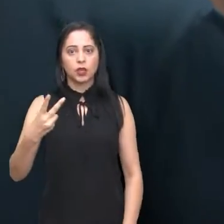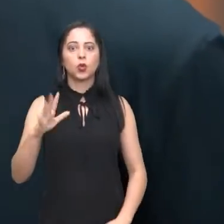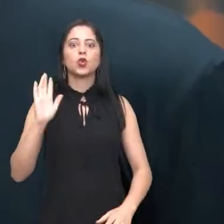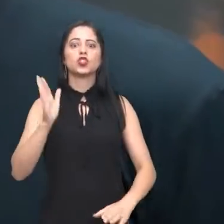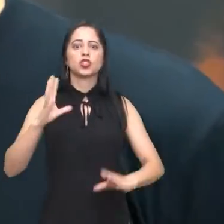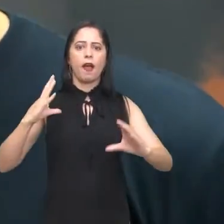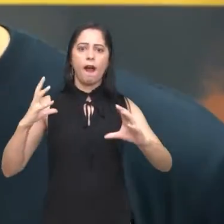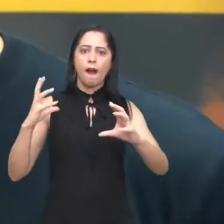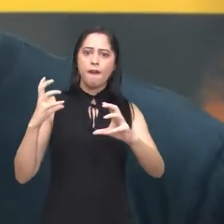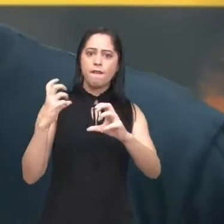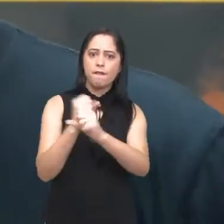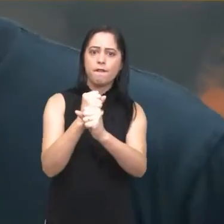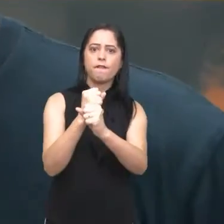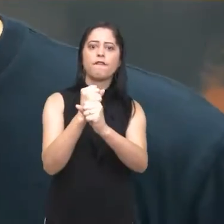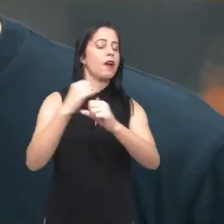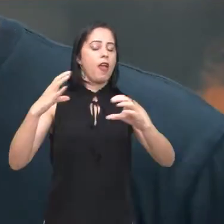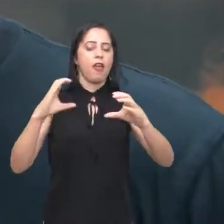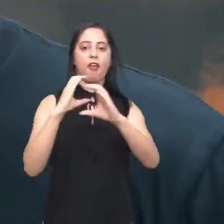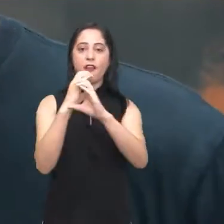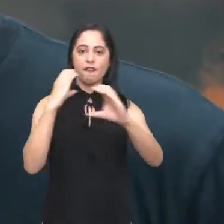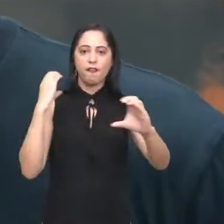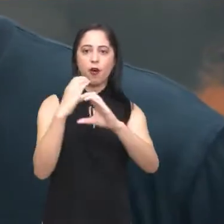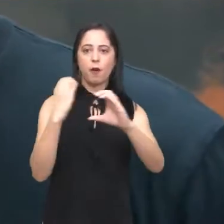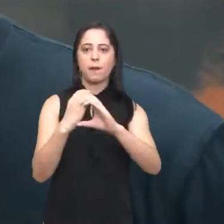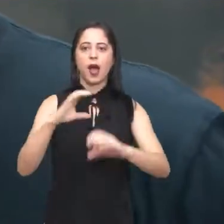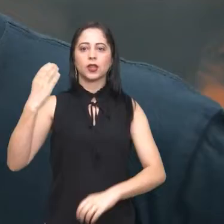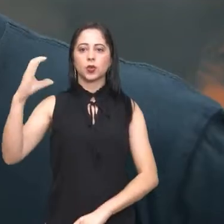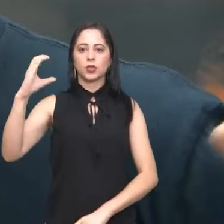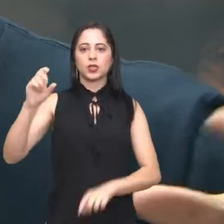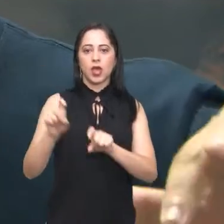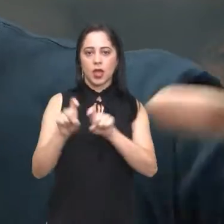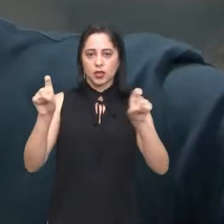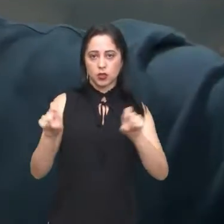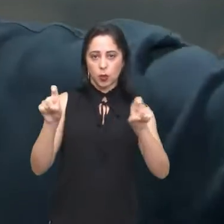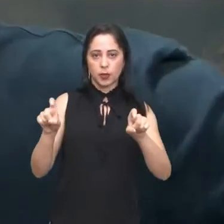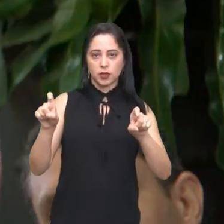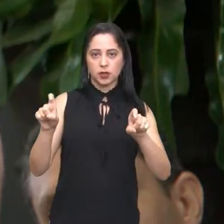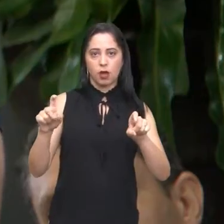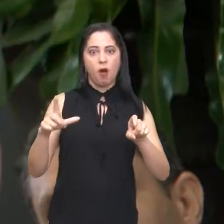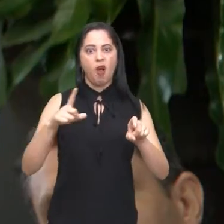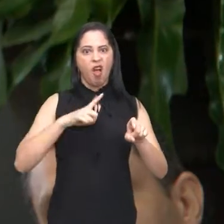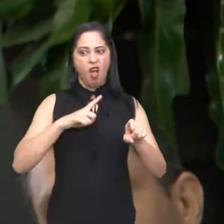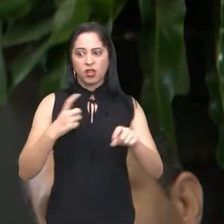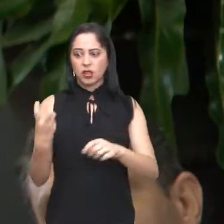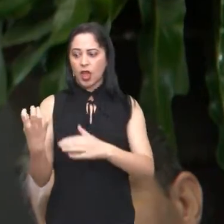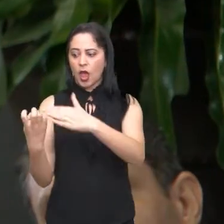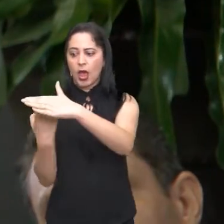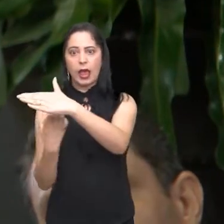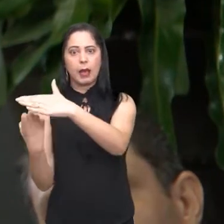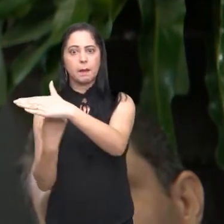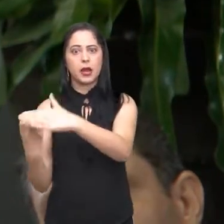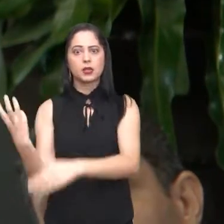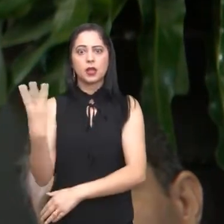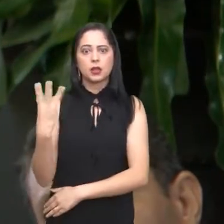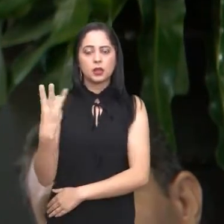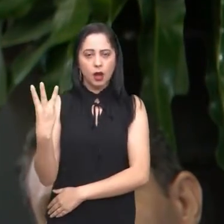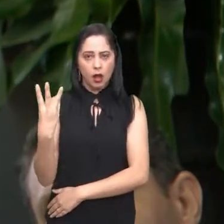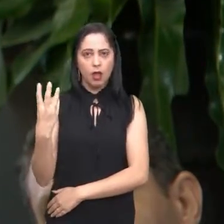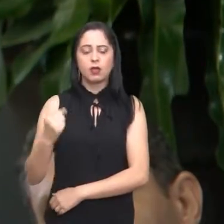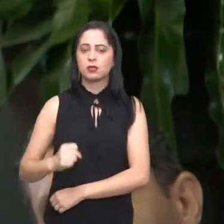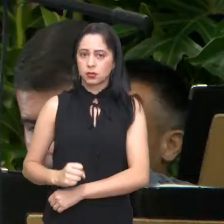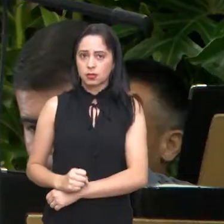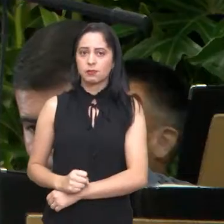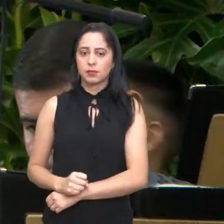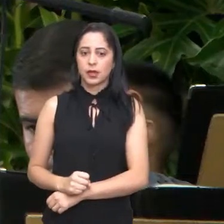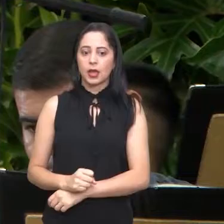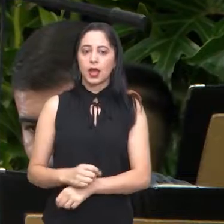formado em Ciências da Computação e tem 3 empresas na área de tecnologia. Uma trajetória que teve início dentro da